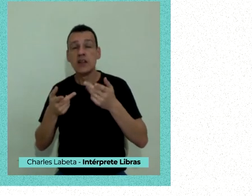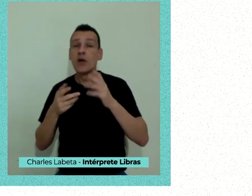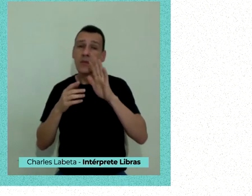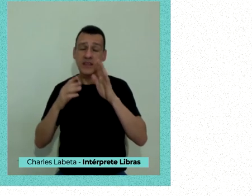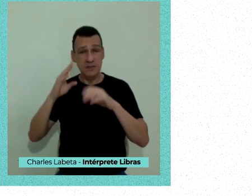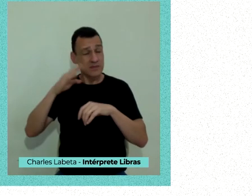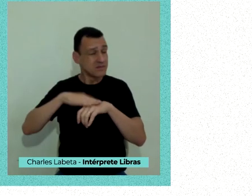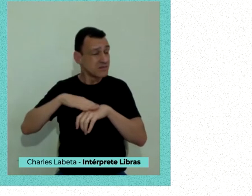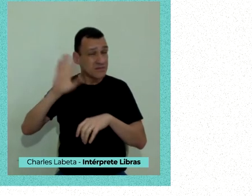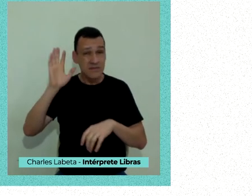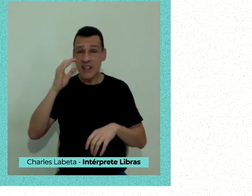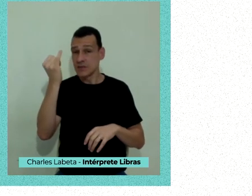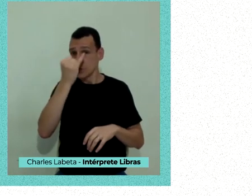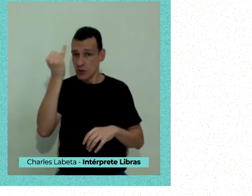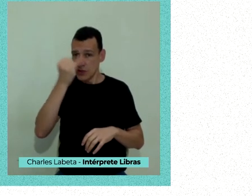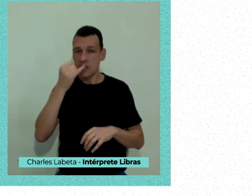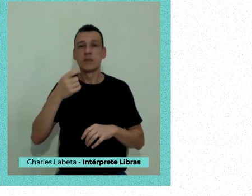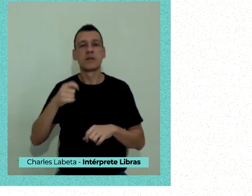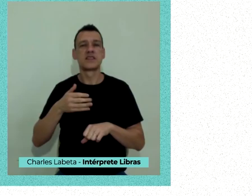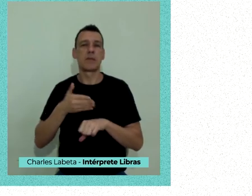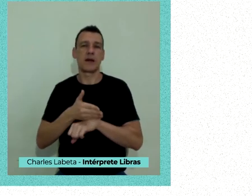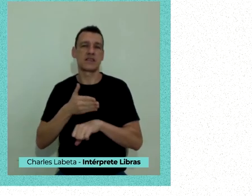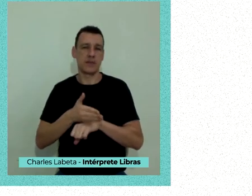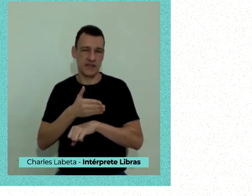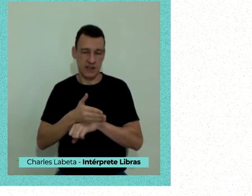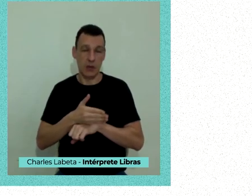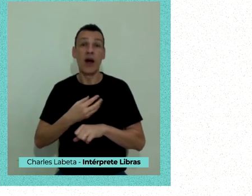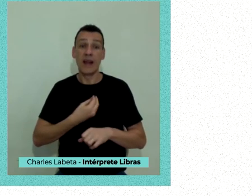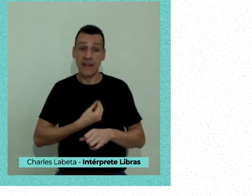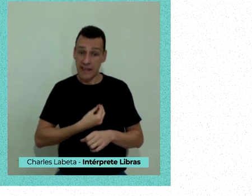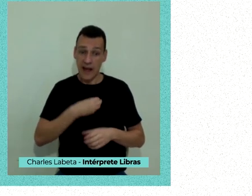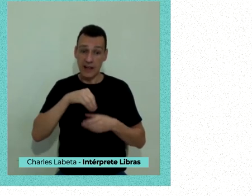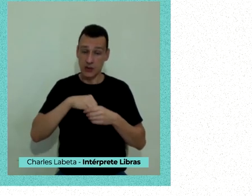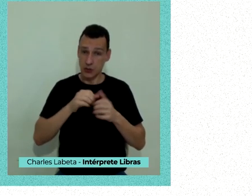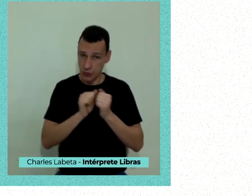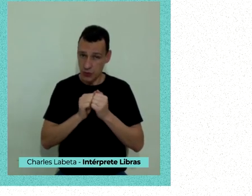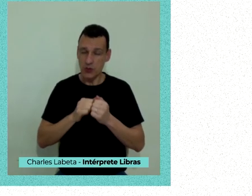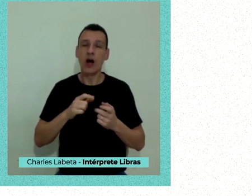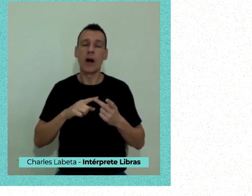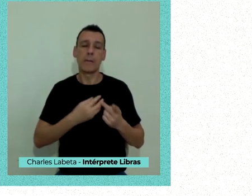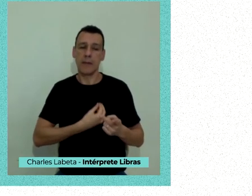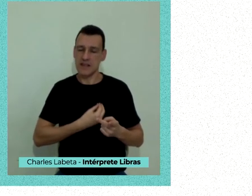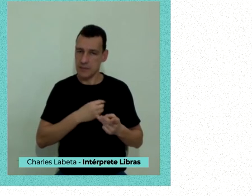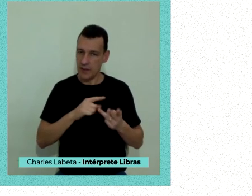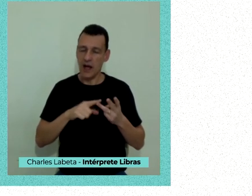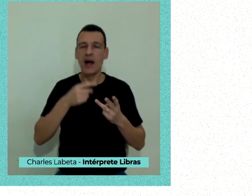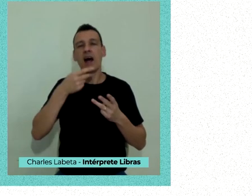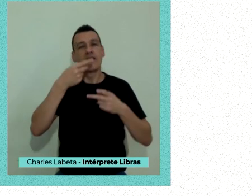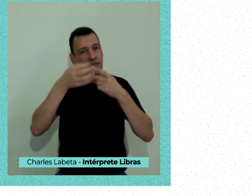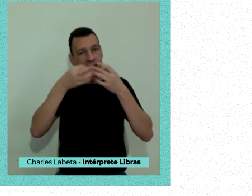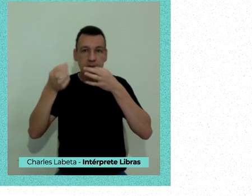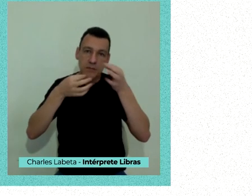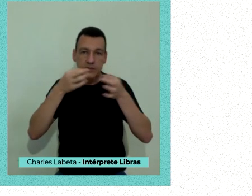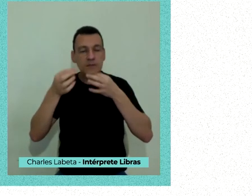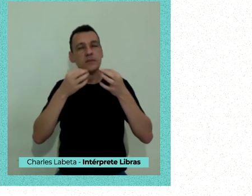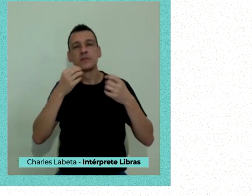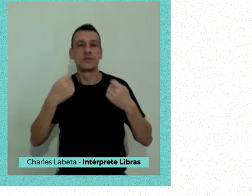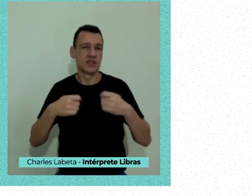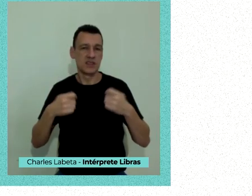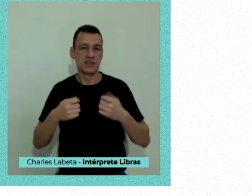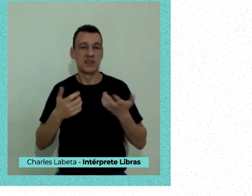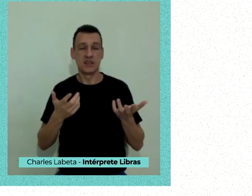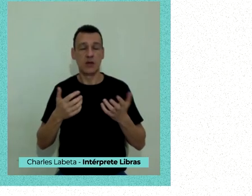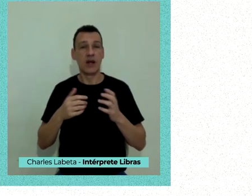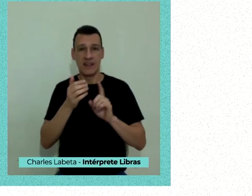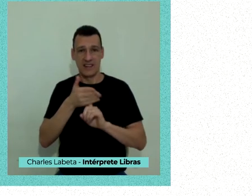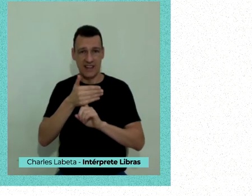estar, participar e se expressar. Então, a tecnologia assistiva, que é uma área do conhecimento